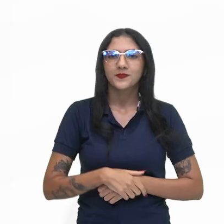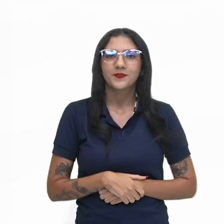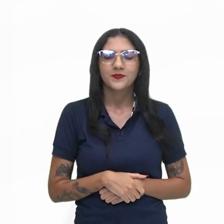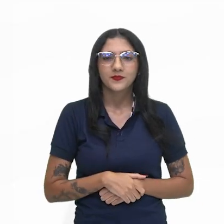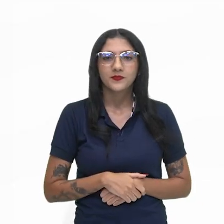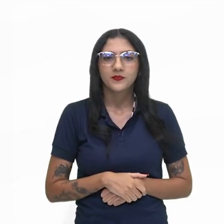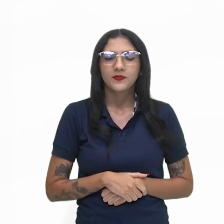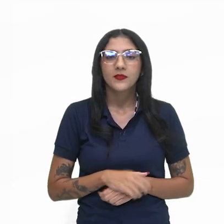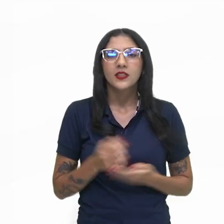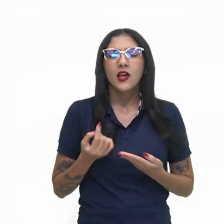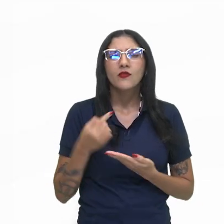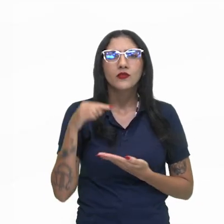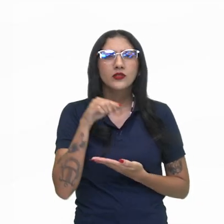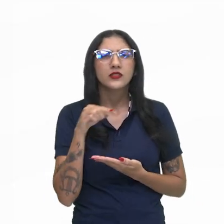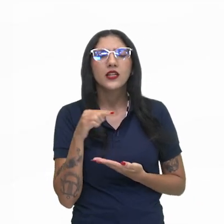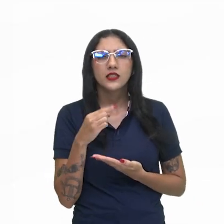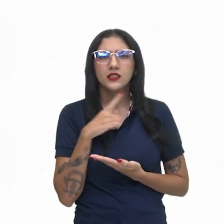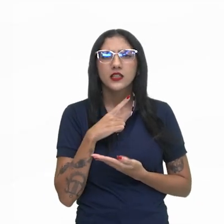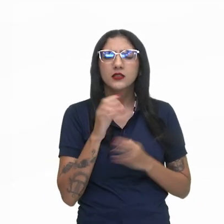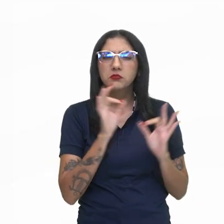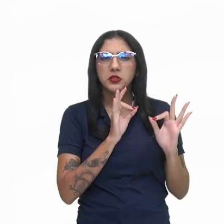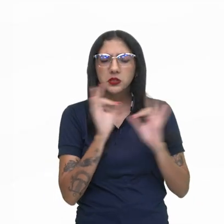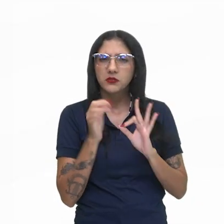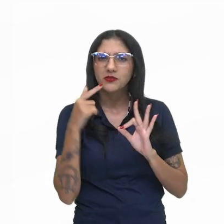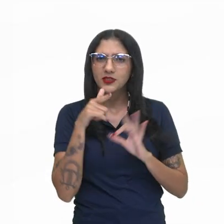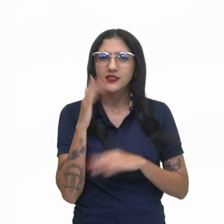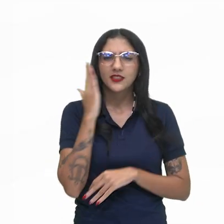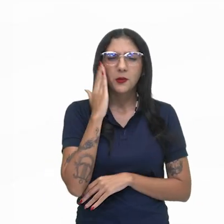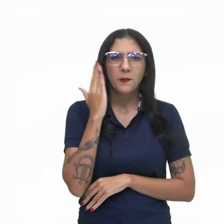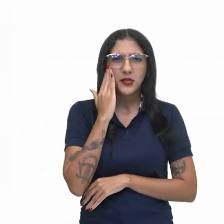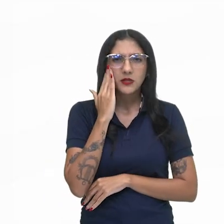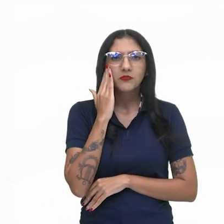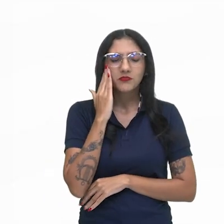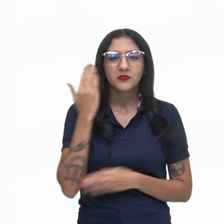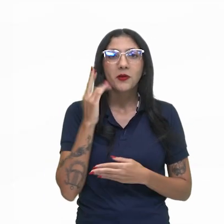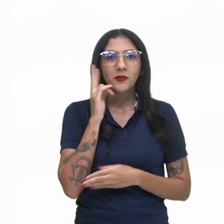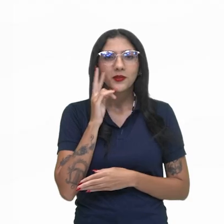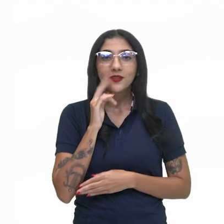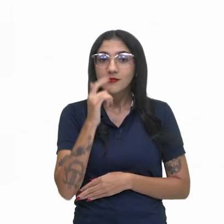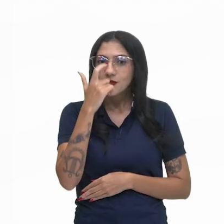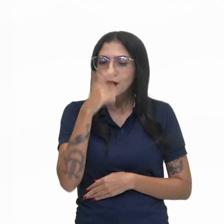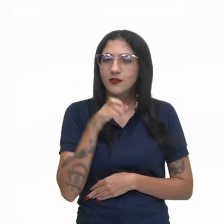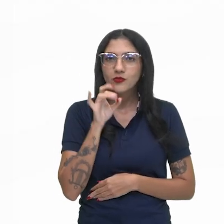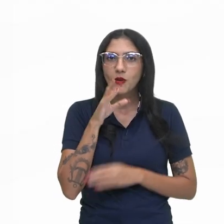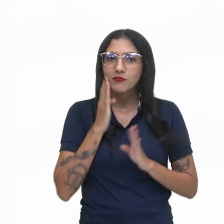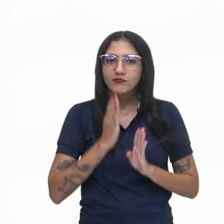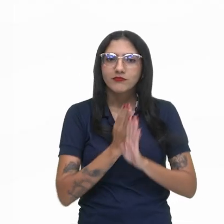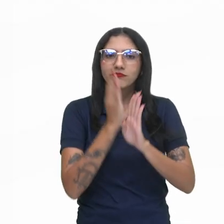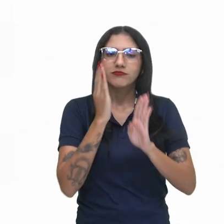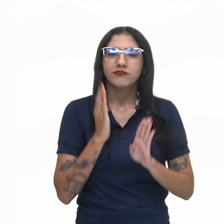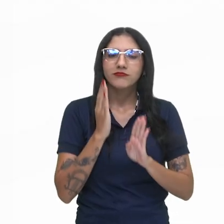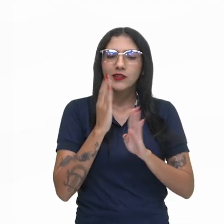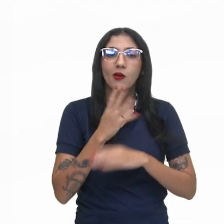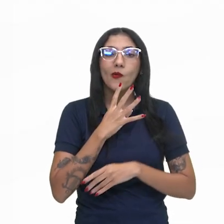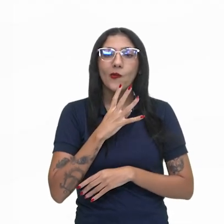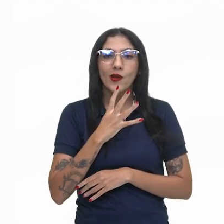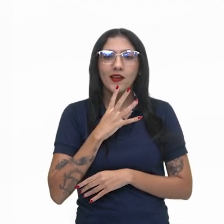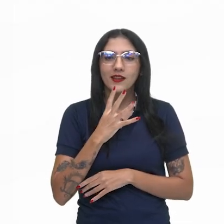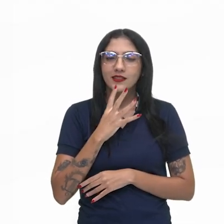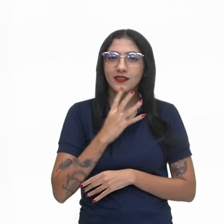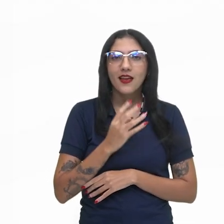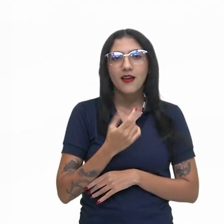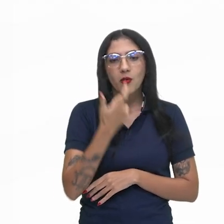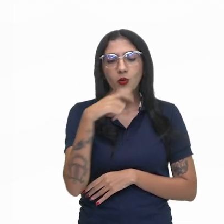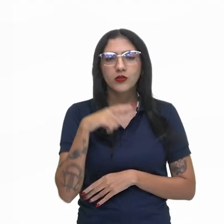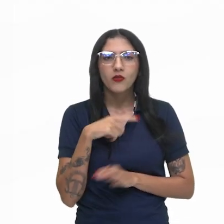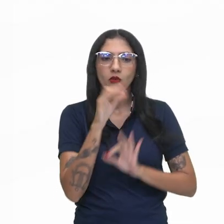me assistindo aí, você sabia disso? Como eu falei, eu fui saber, né? Quando fui estudar